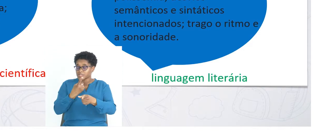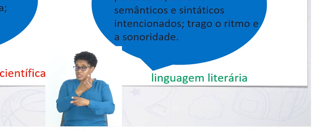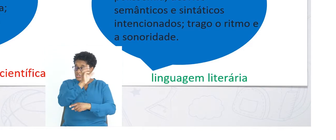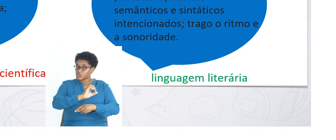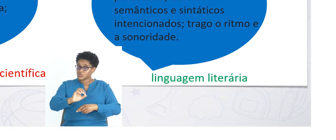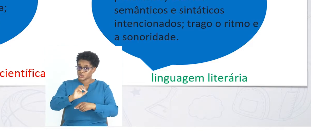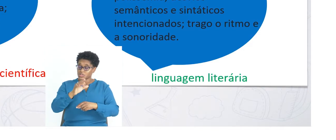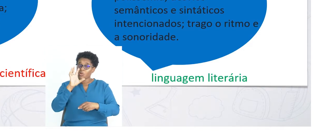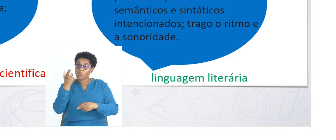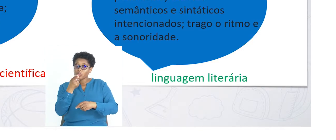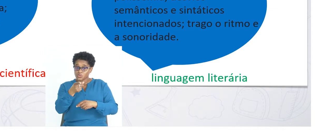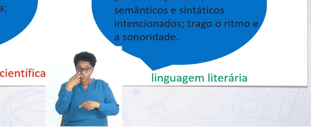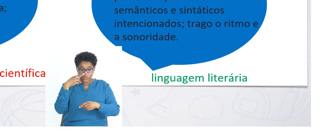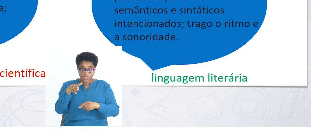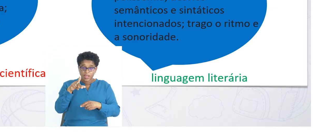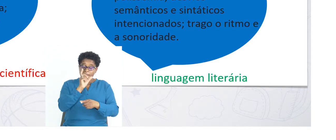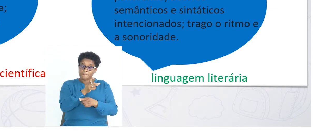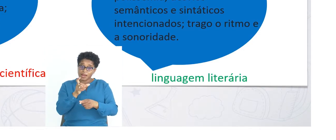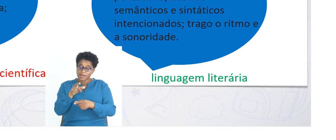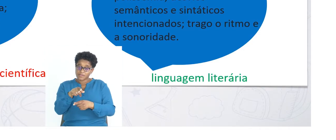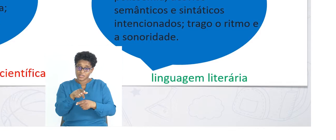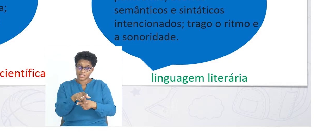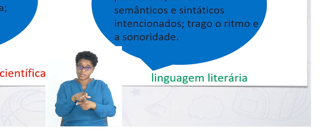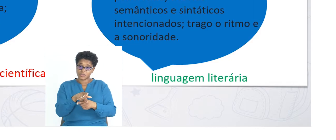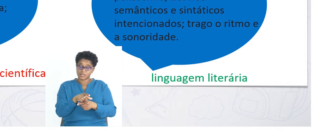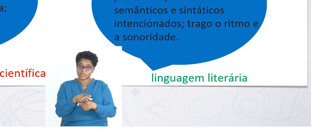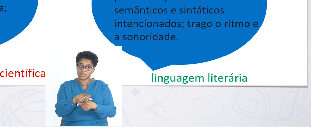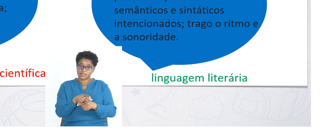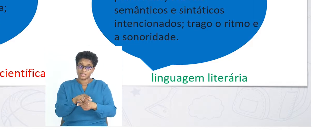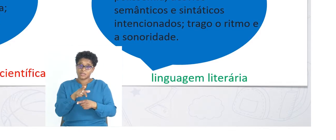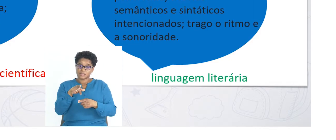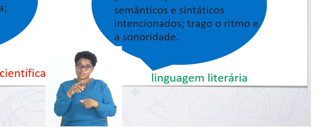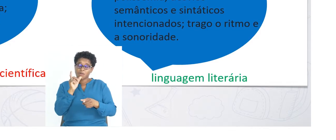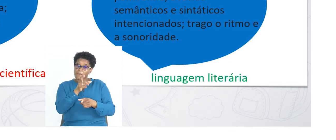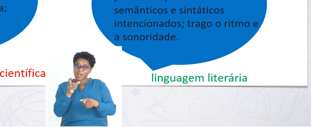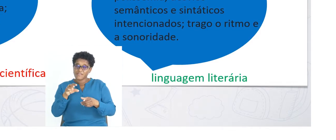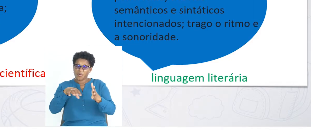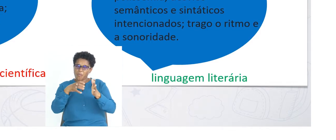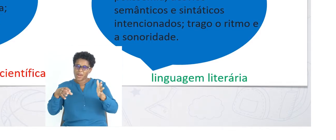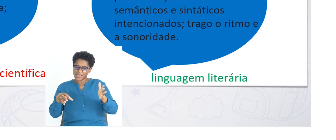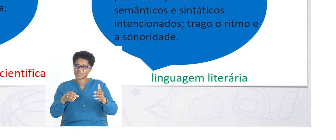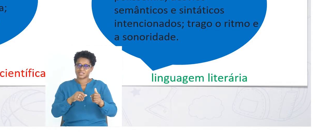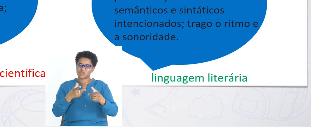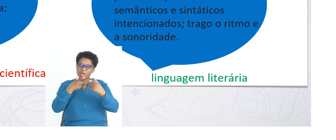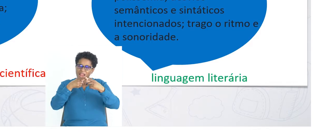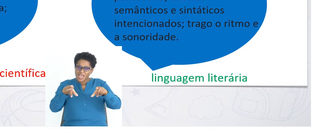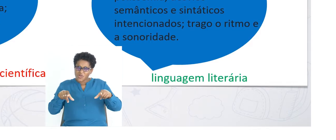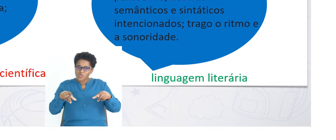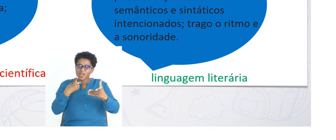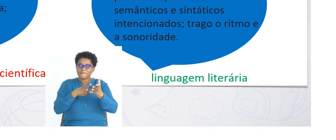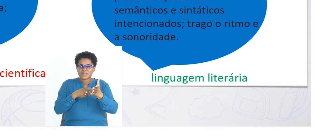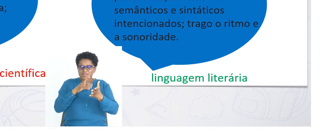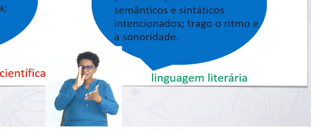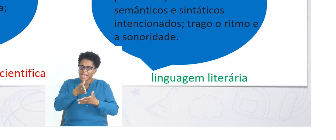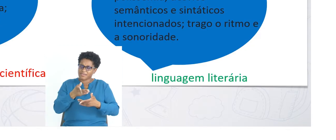suas características. Quando encontrares vocabulário técnico, uma sintaxe mais complexa, uma